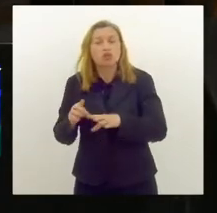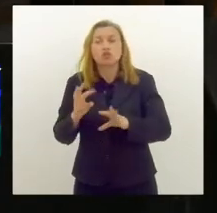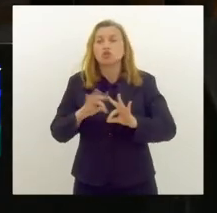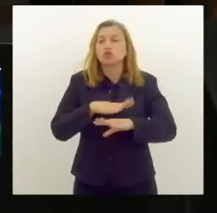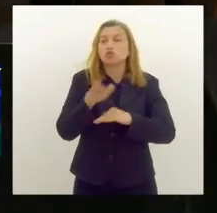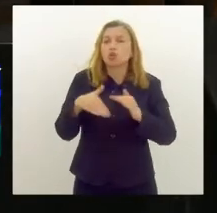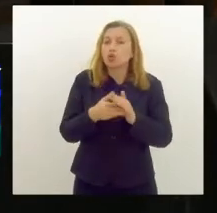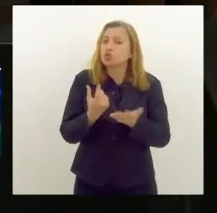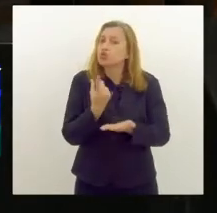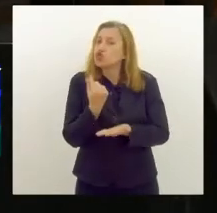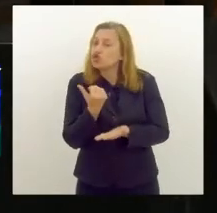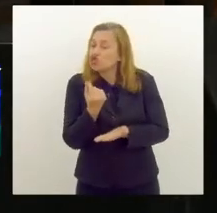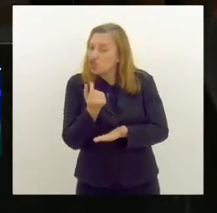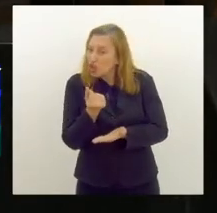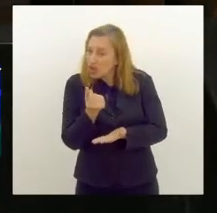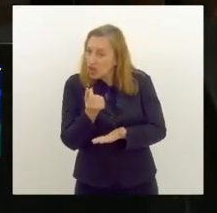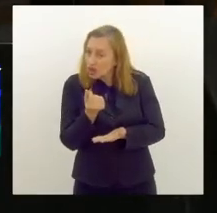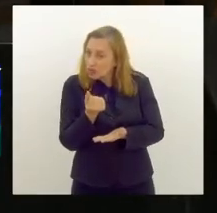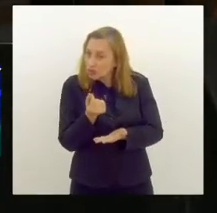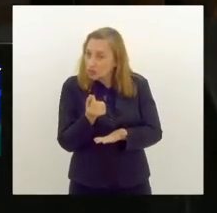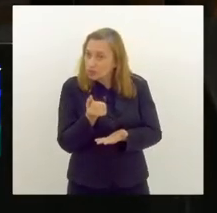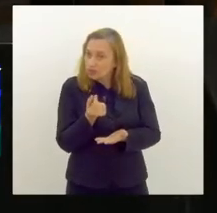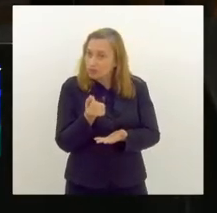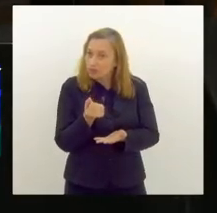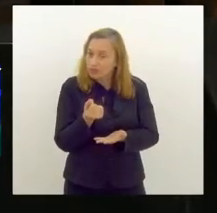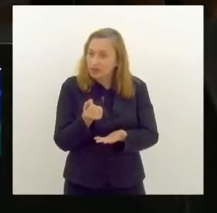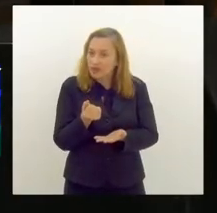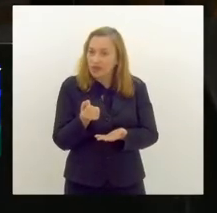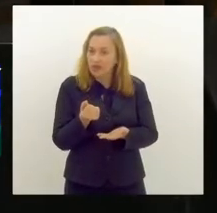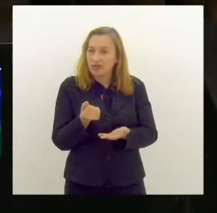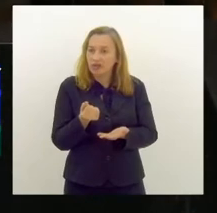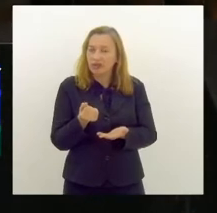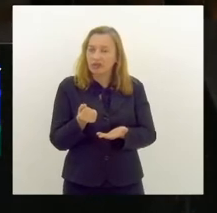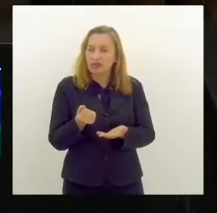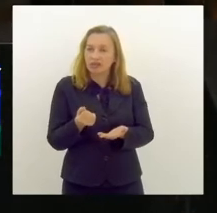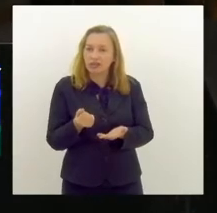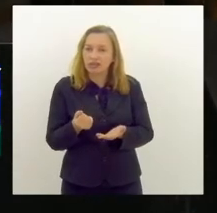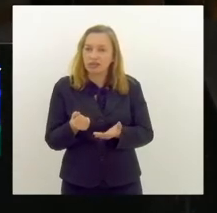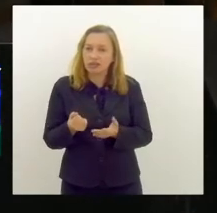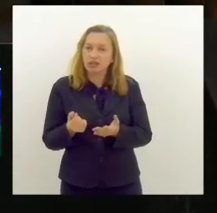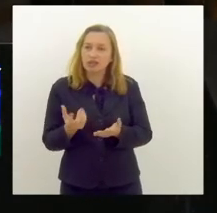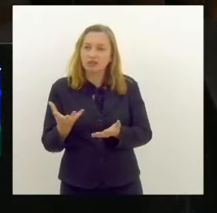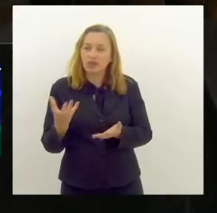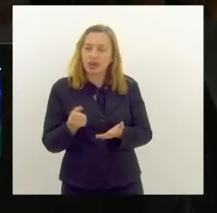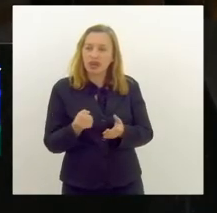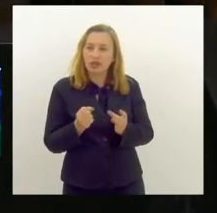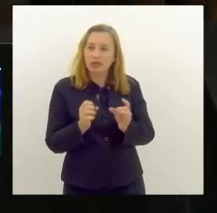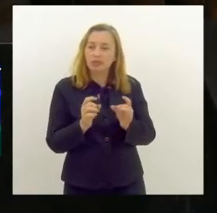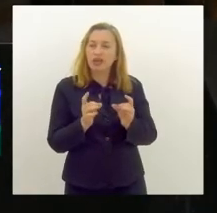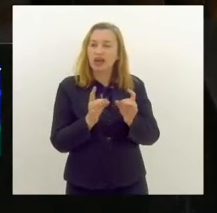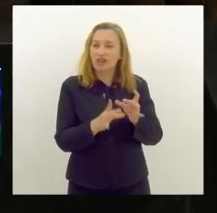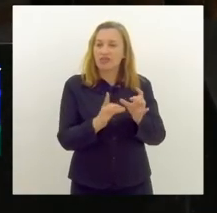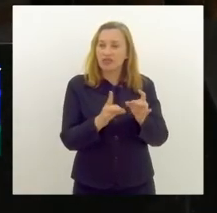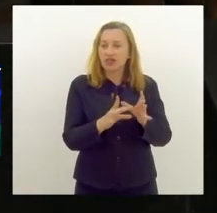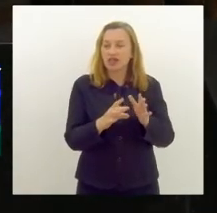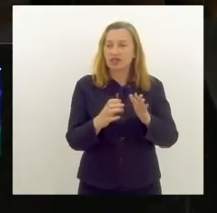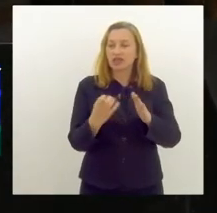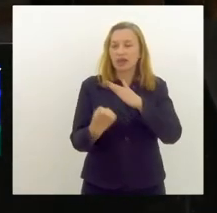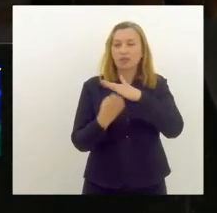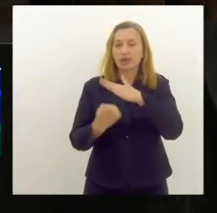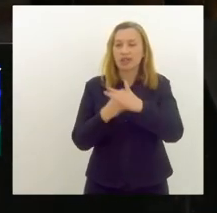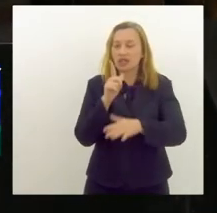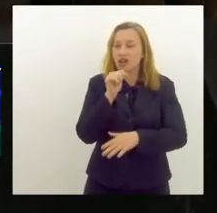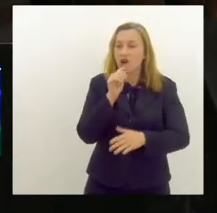dinheiro que foi angariado pela venda da SEDAI hoje está sendo colocado